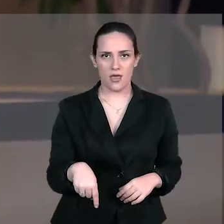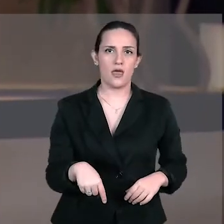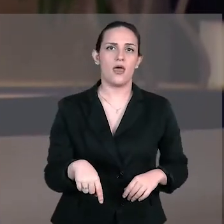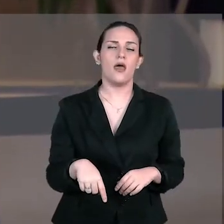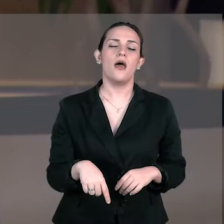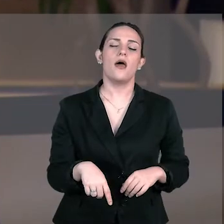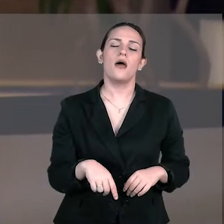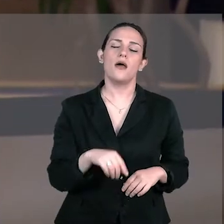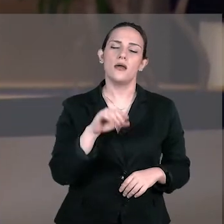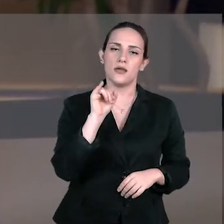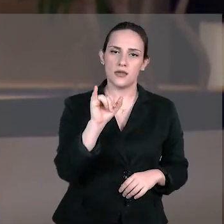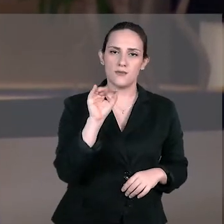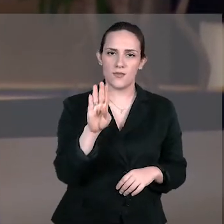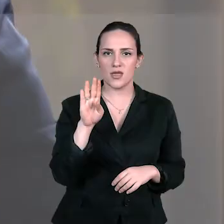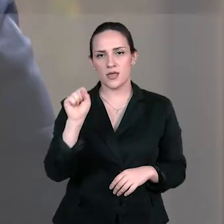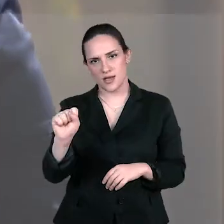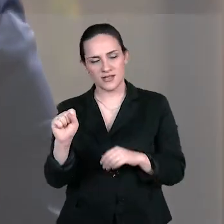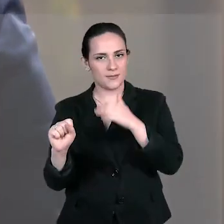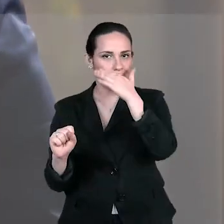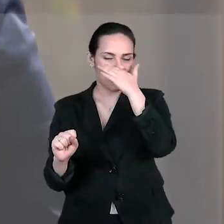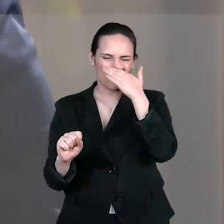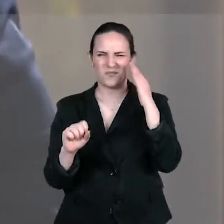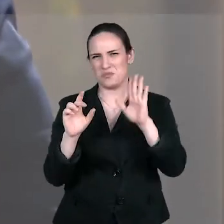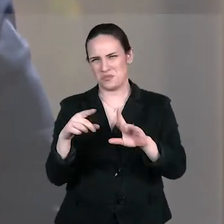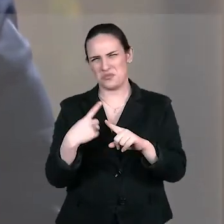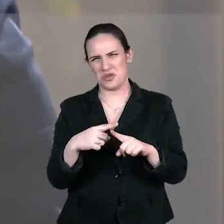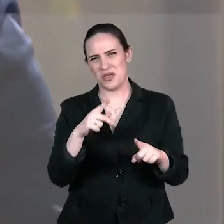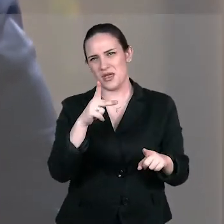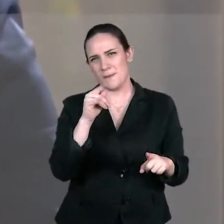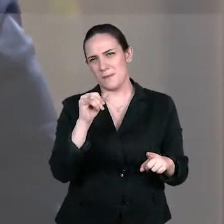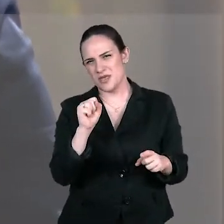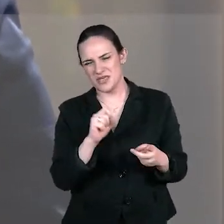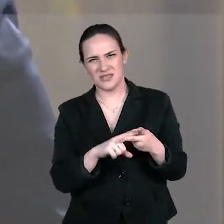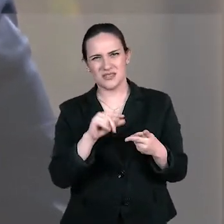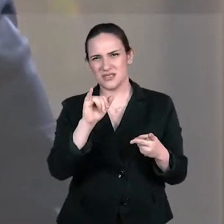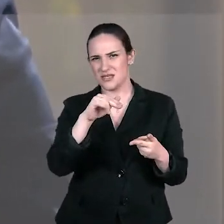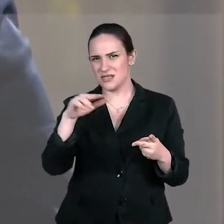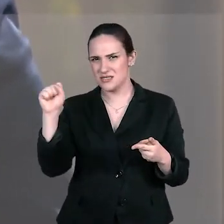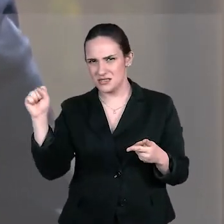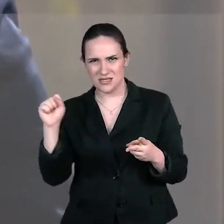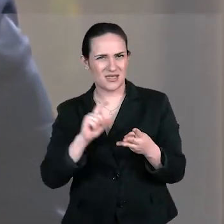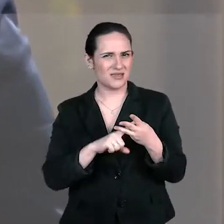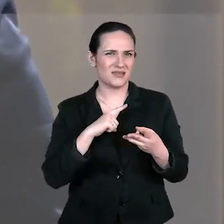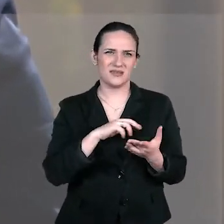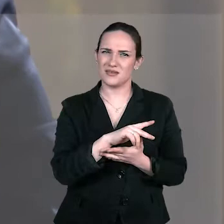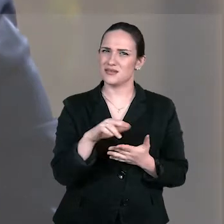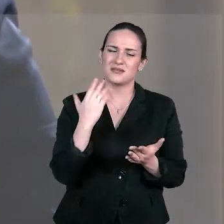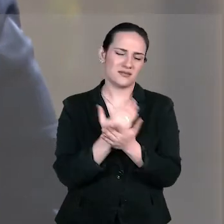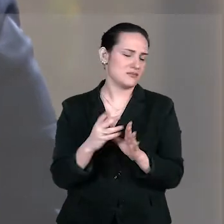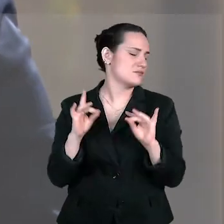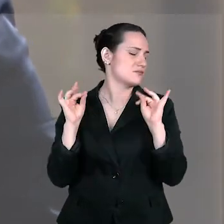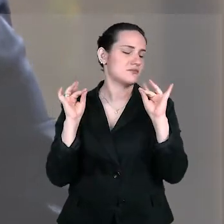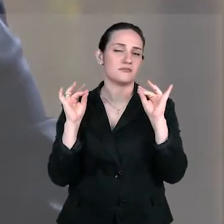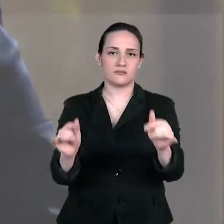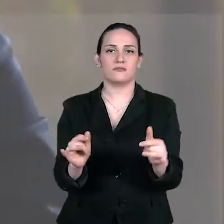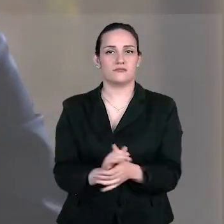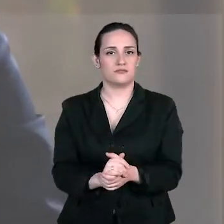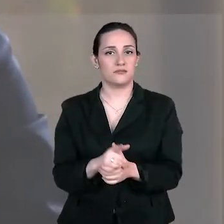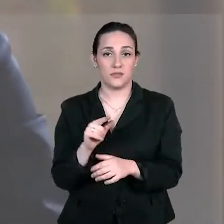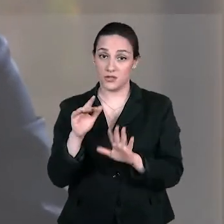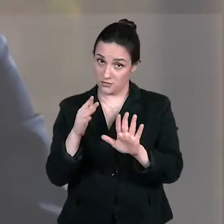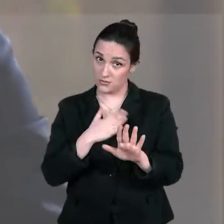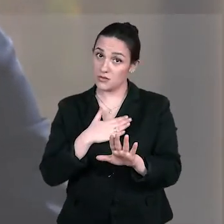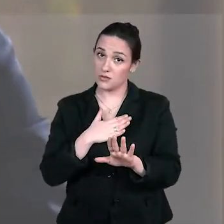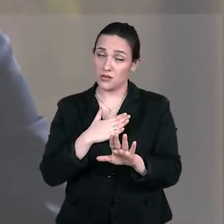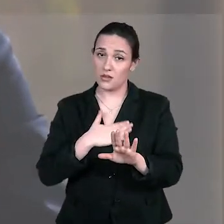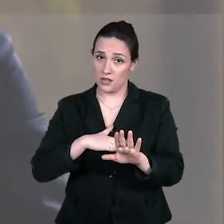que finalmente só resta o IBS, ICMS, IPI, PIS, COFINS e ISS terminem de vez. Isso, como eu te